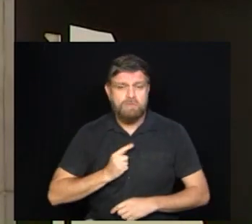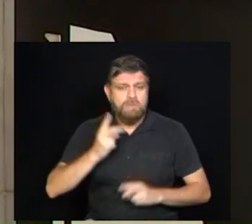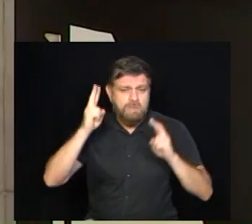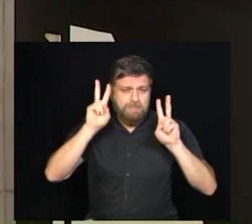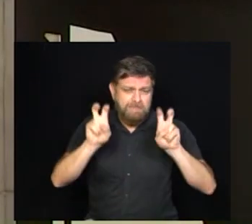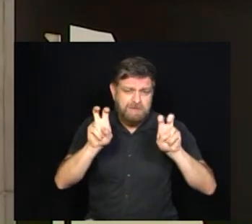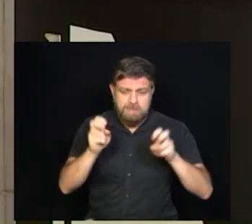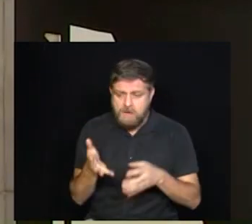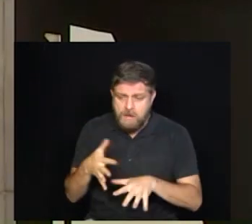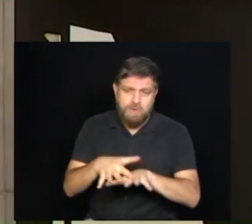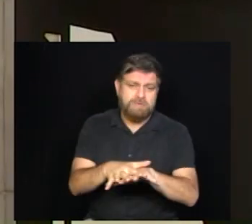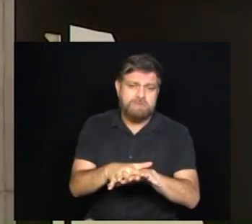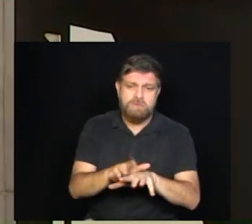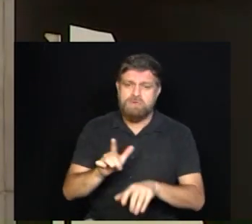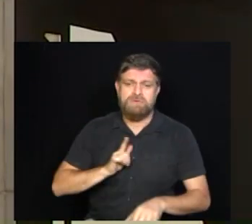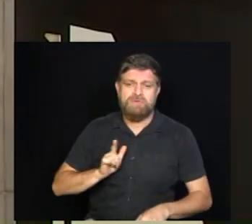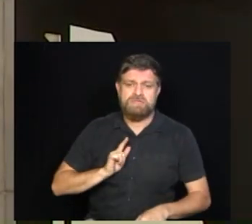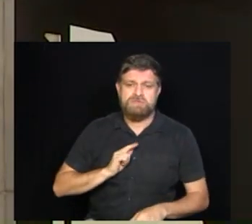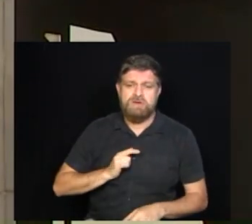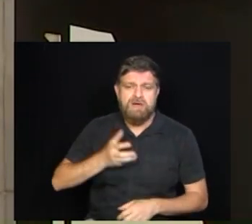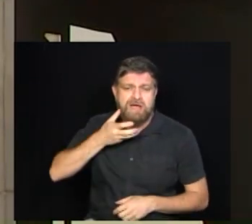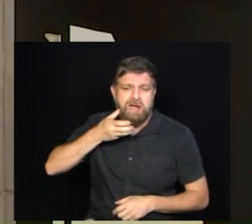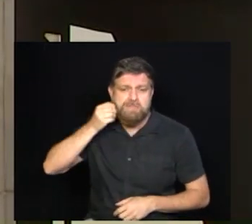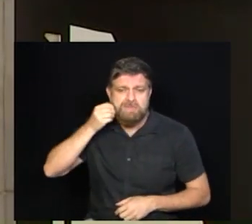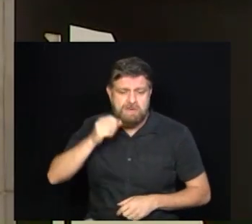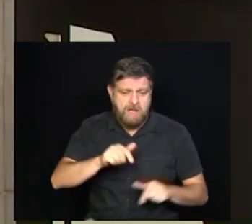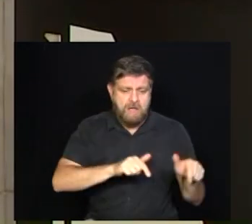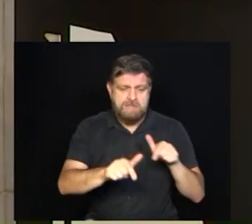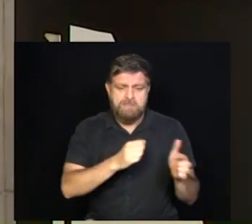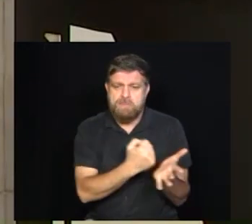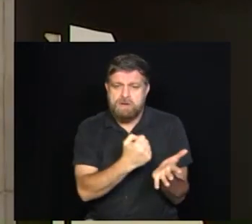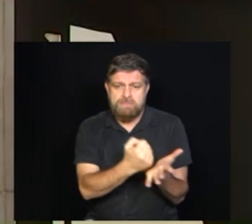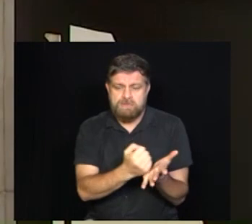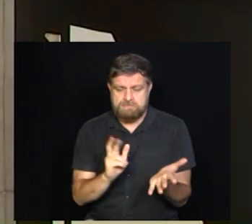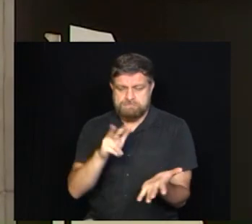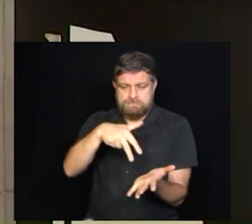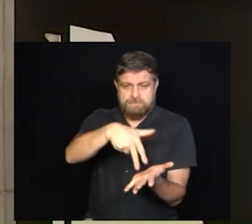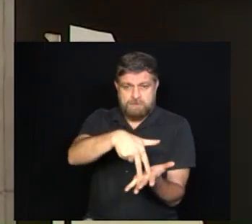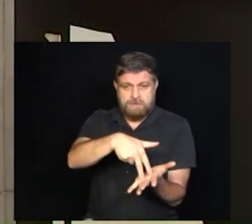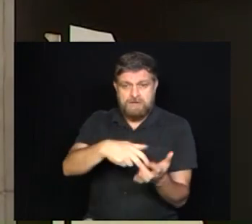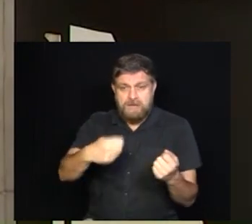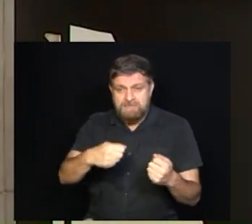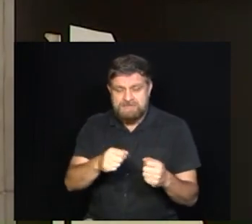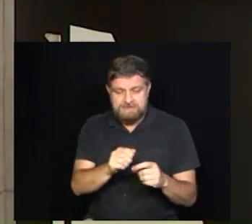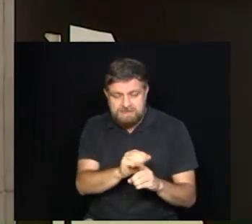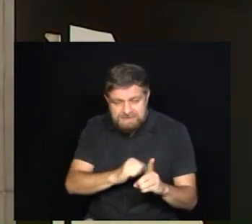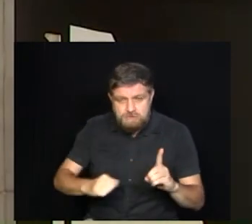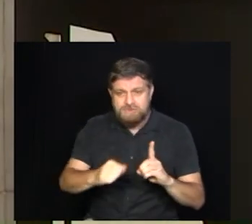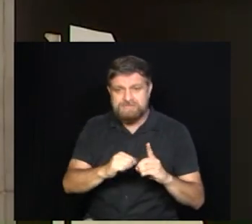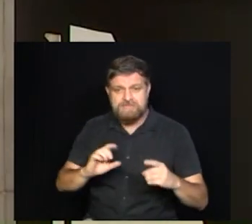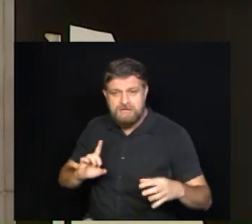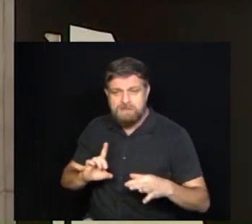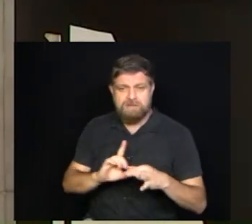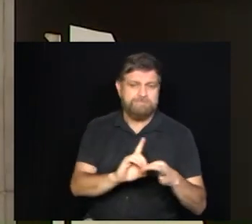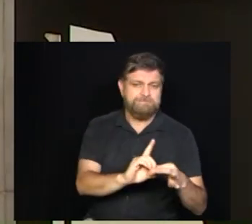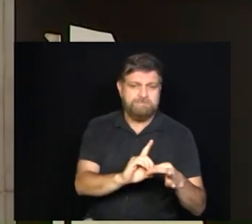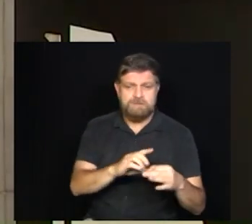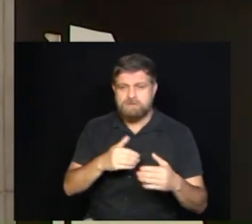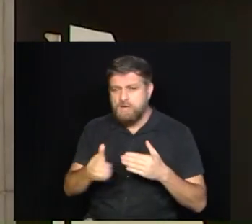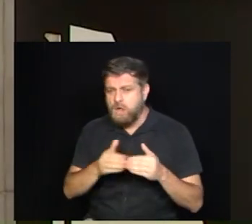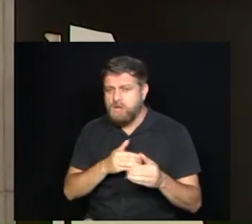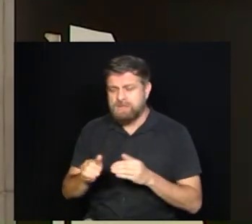inclusão, não basta garantir uma vaga no mercado de trabalho. É preciso incluir essa pessoa em todos os sistemas, seja